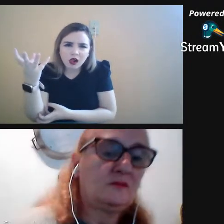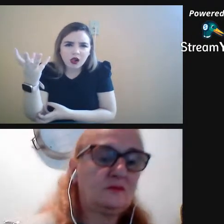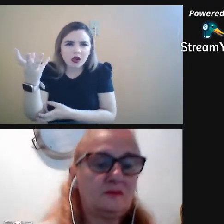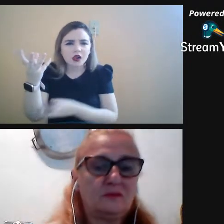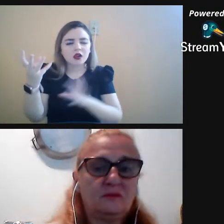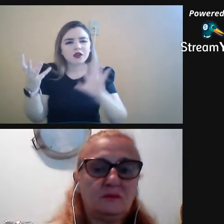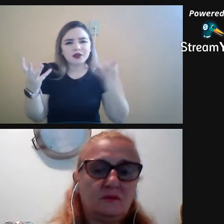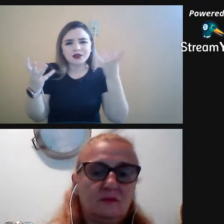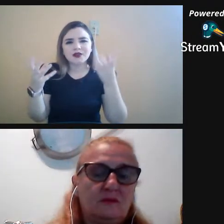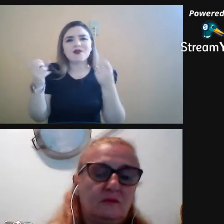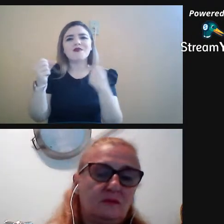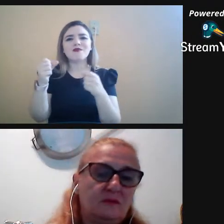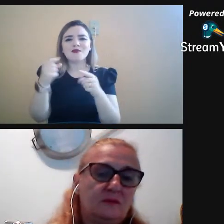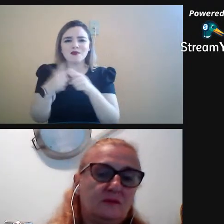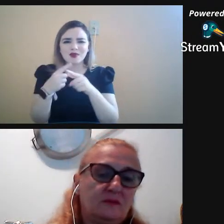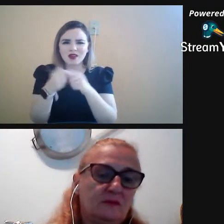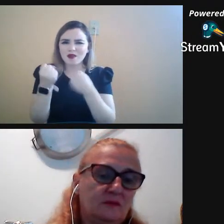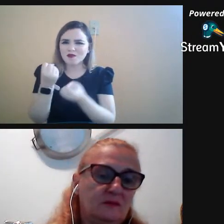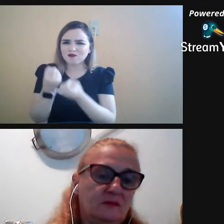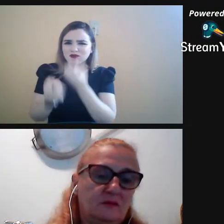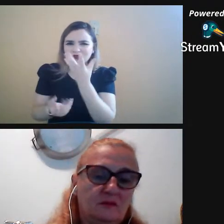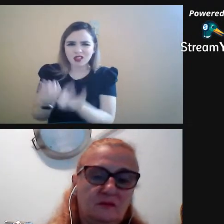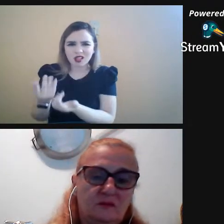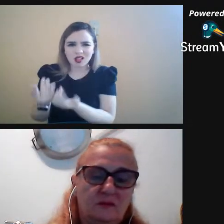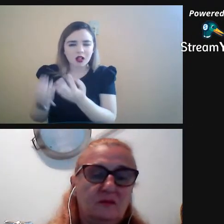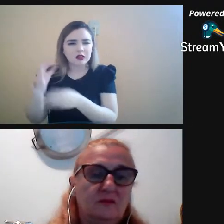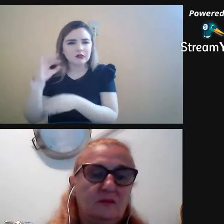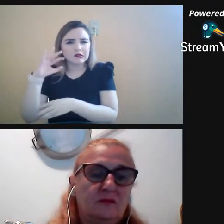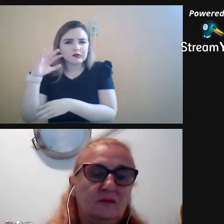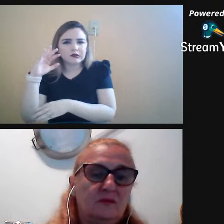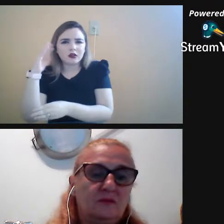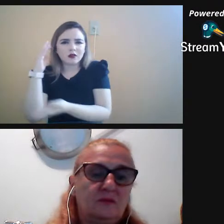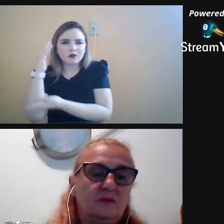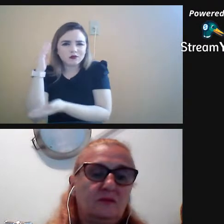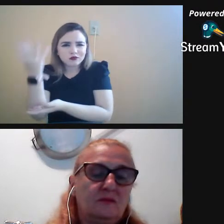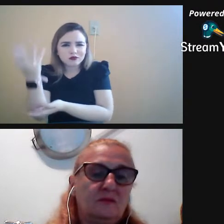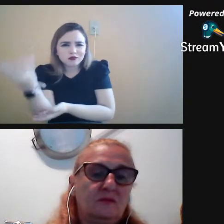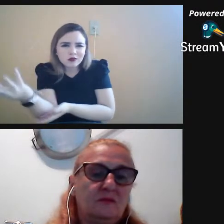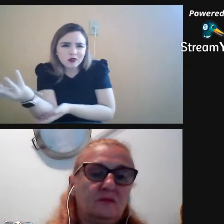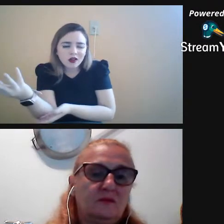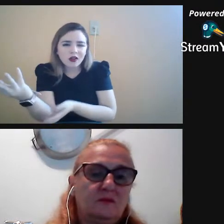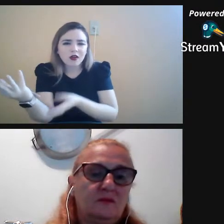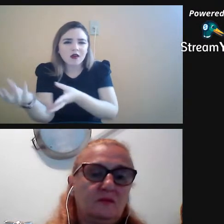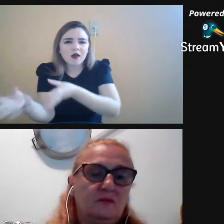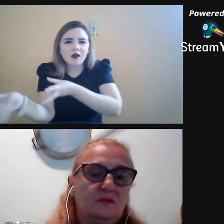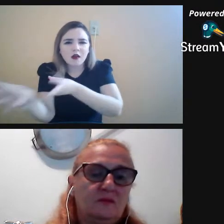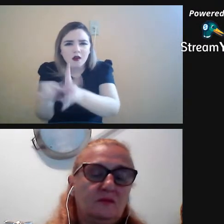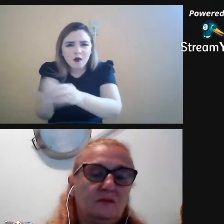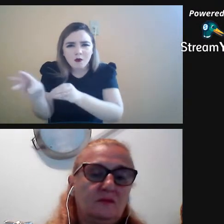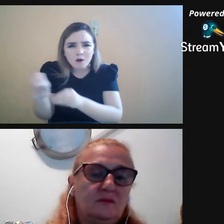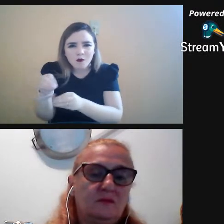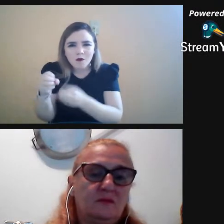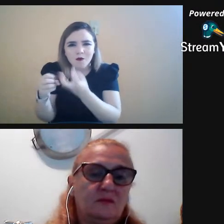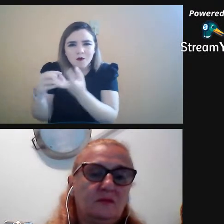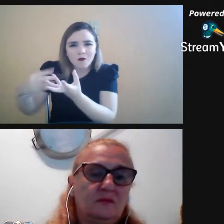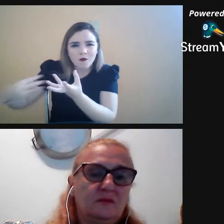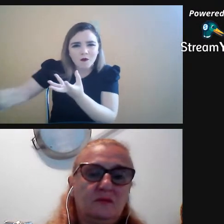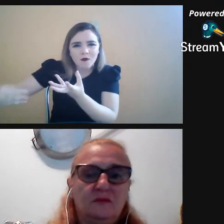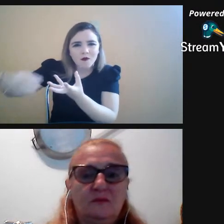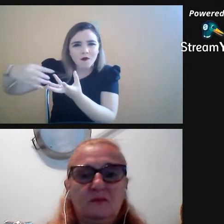pelo desmatamento, pelas queimadas, e utiliza esses troncos como esses galhos e troncos